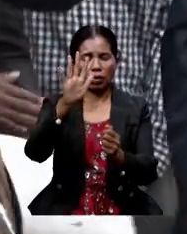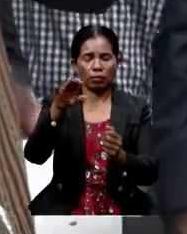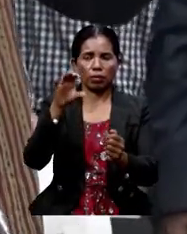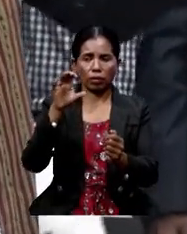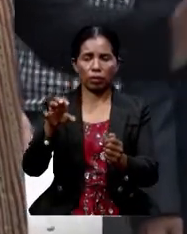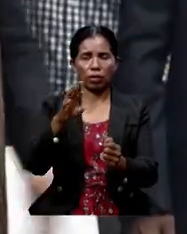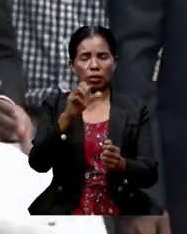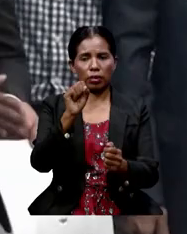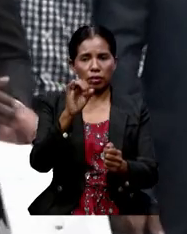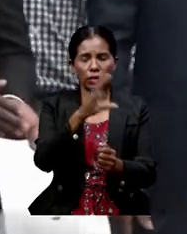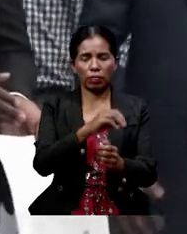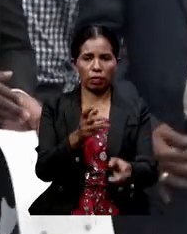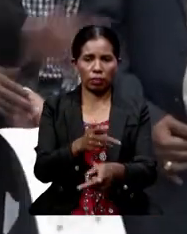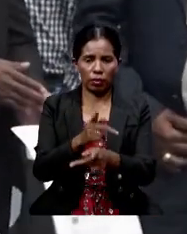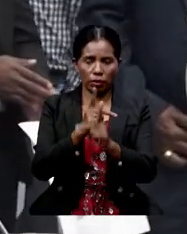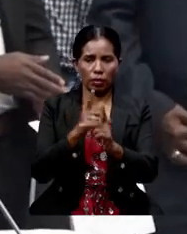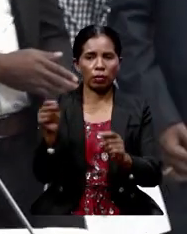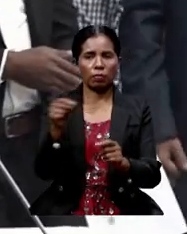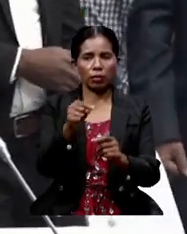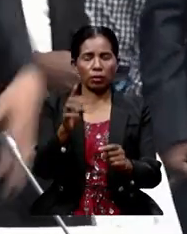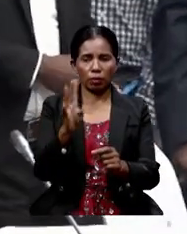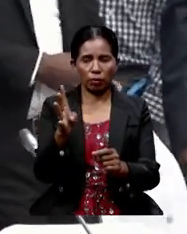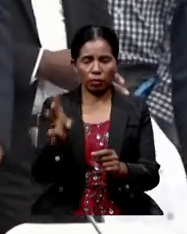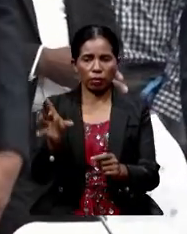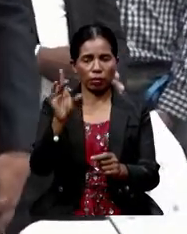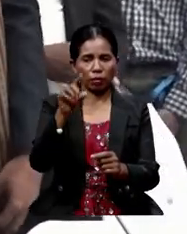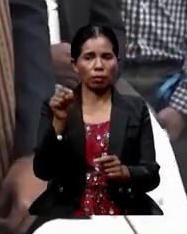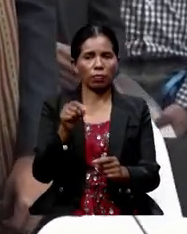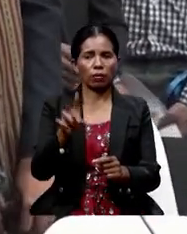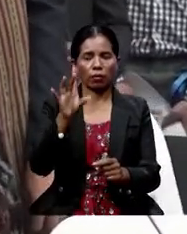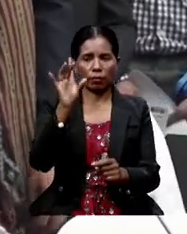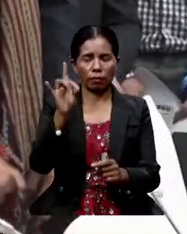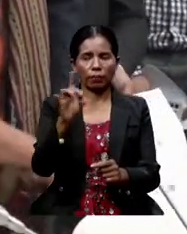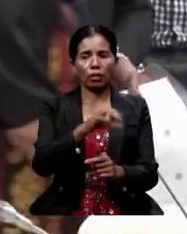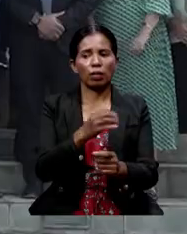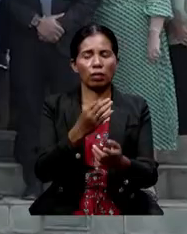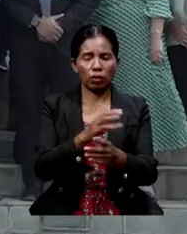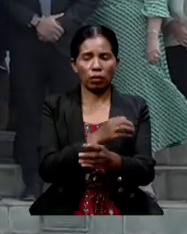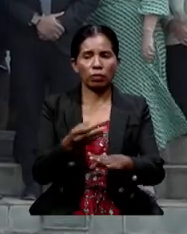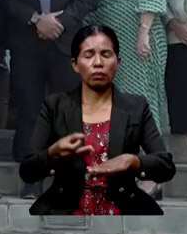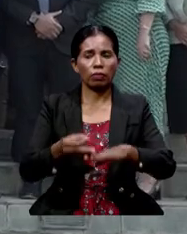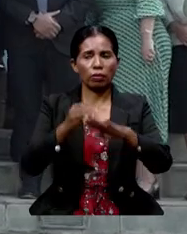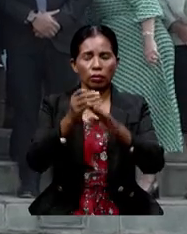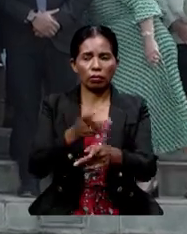rácio depósito ba crédito, por cento hat nulo resinualo pontualo, no funam ba crédito se